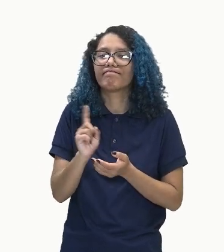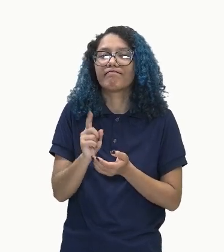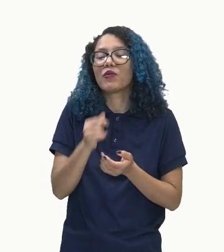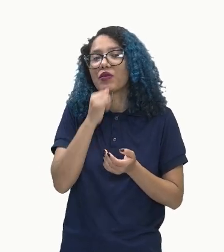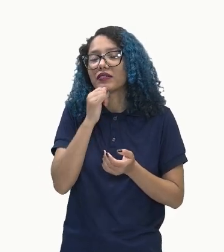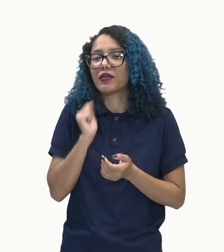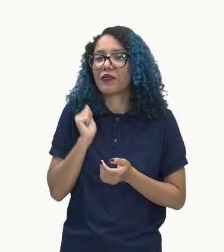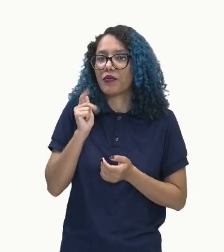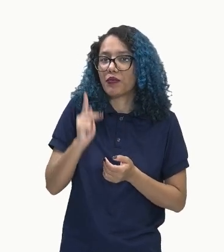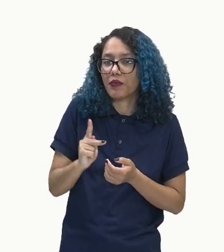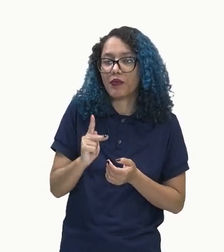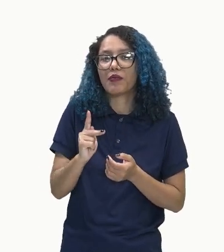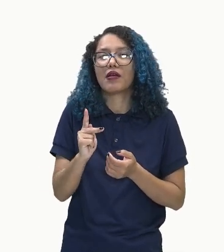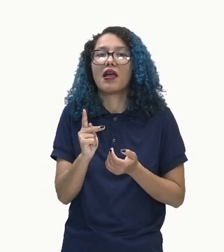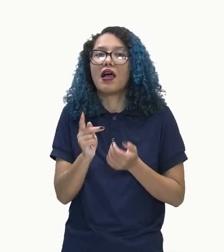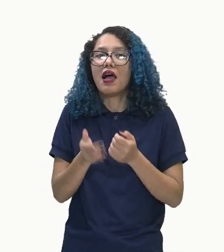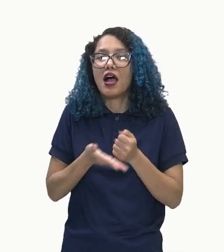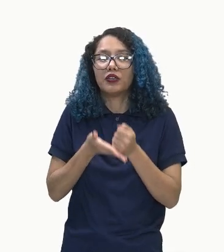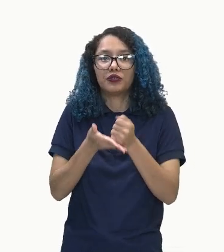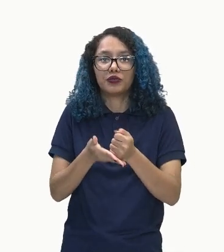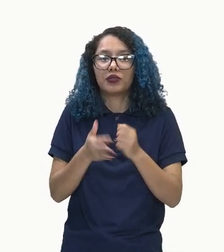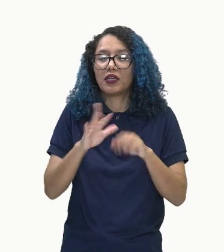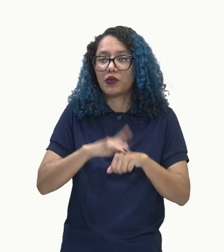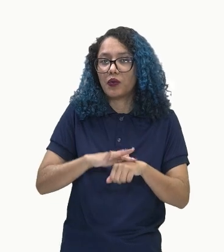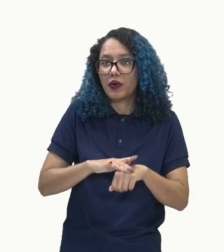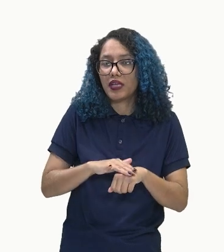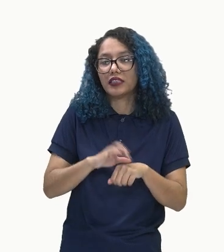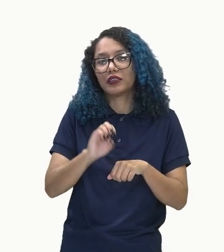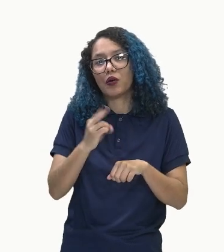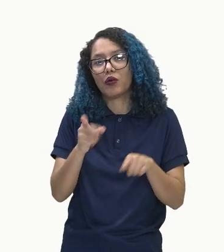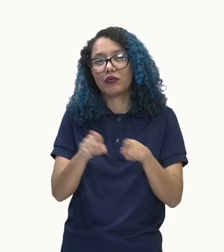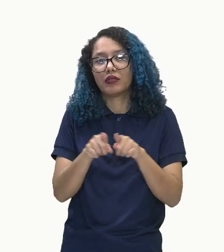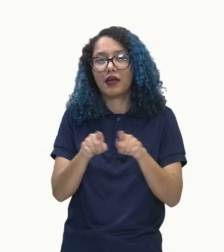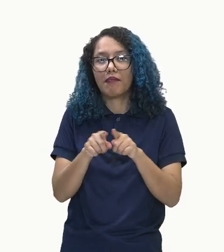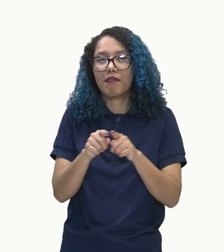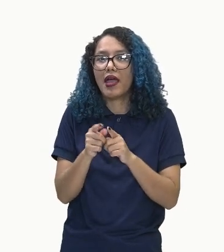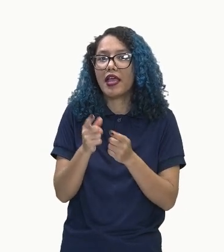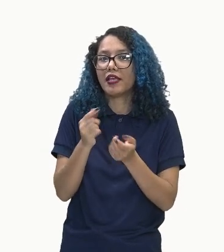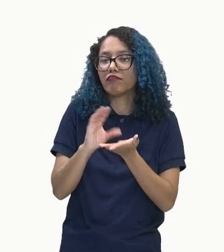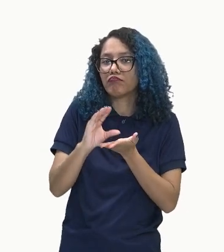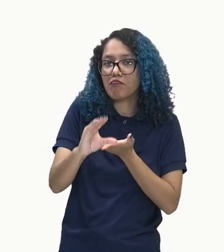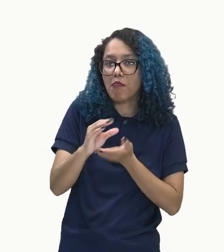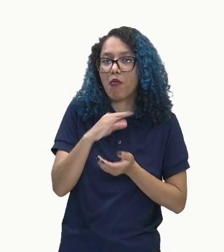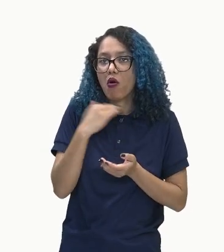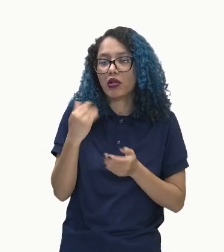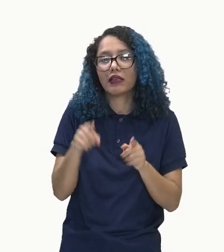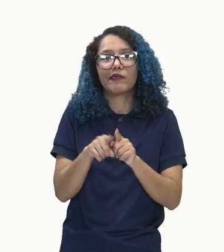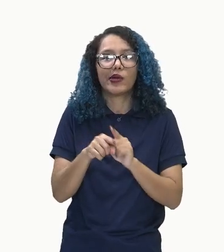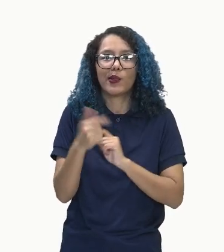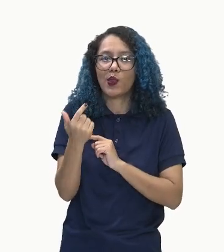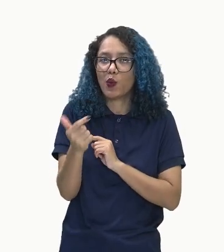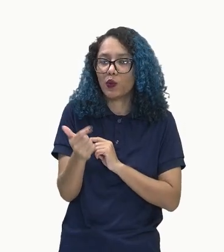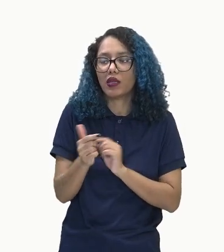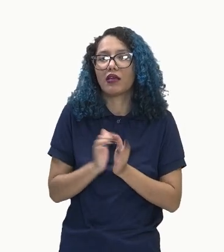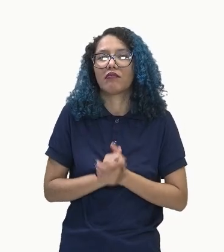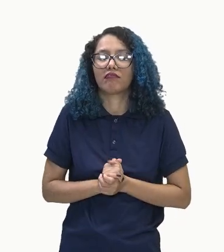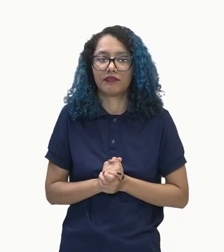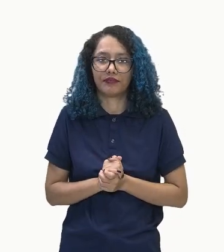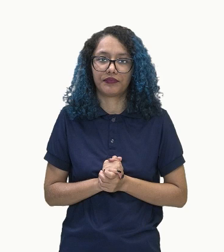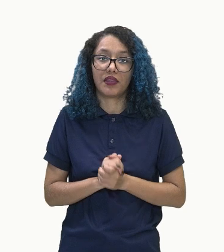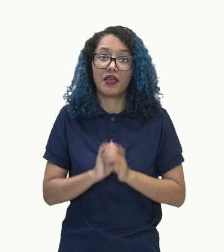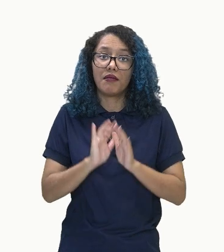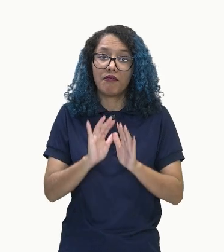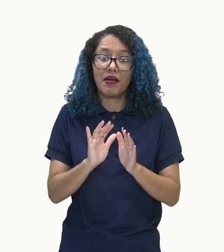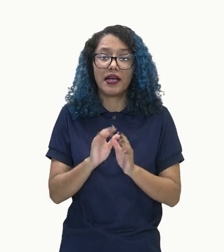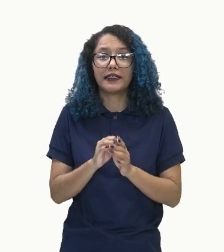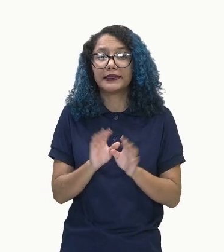aposentadoria, auxílio-doença ou até mesmo a pensão por morte. Tem outros também, tá bom? Mas em síntese, característica do trabalho